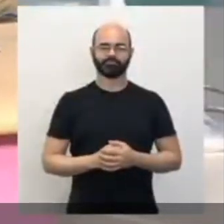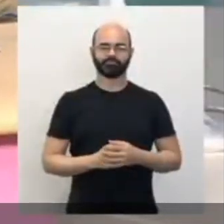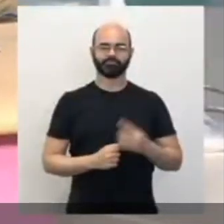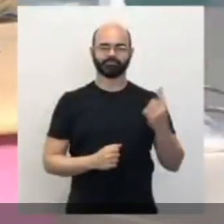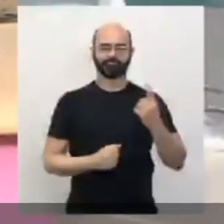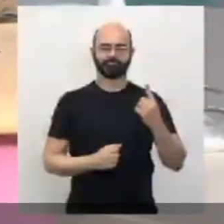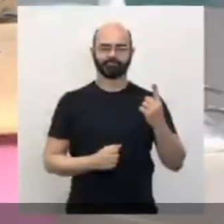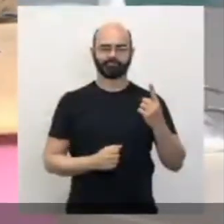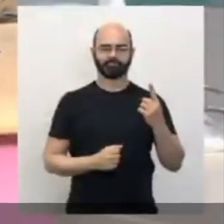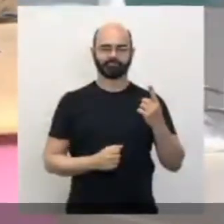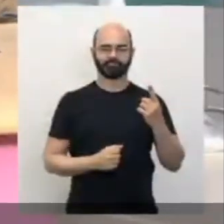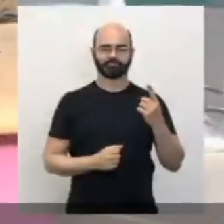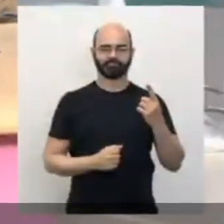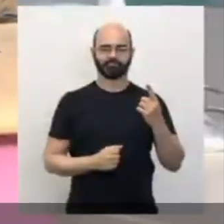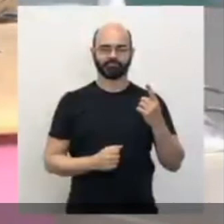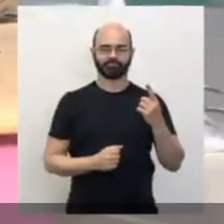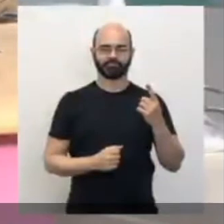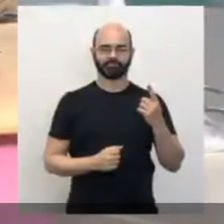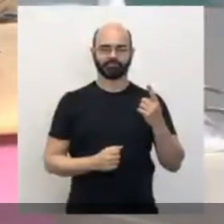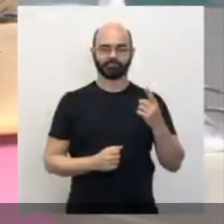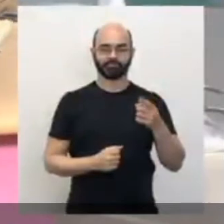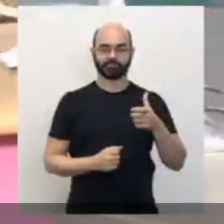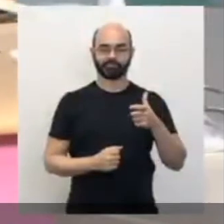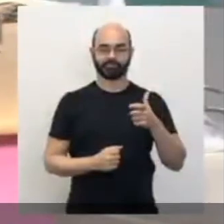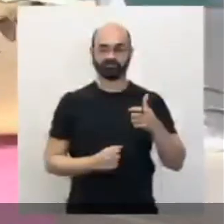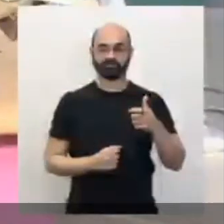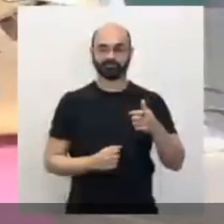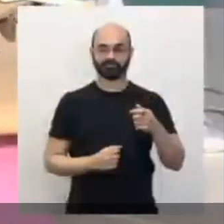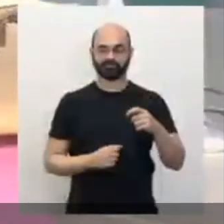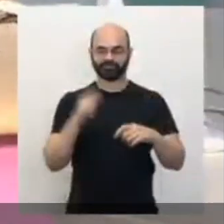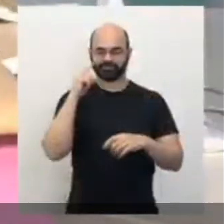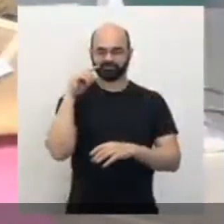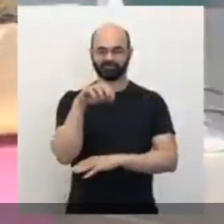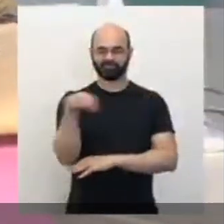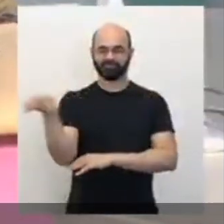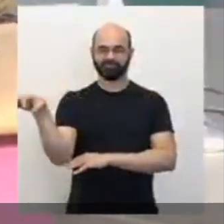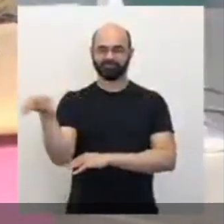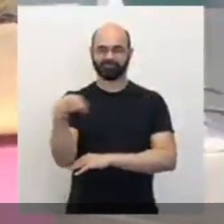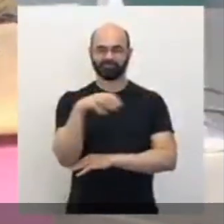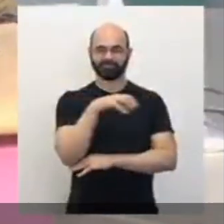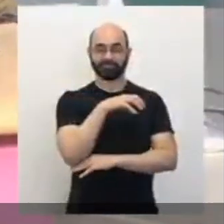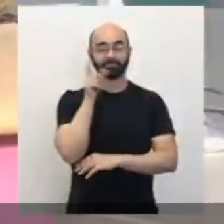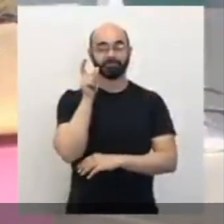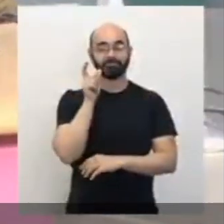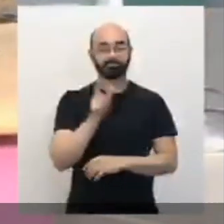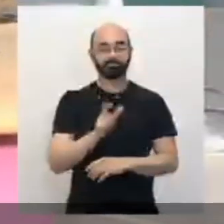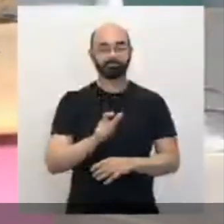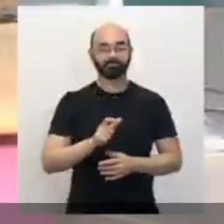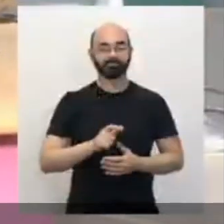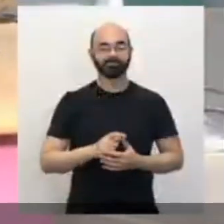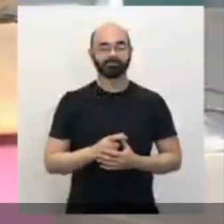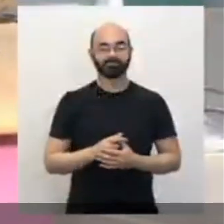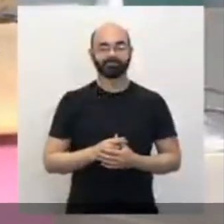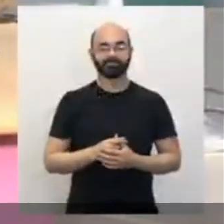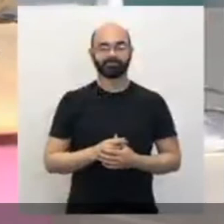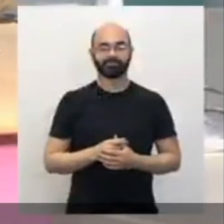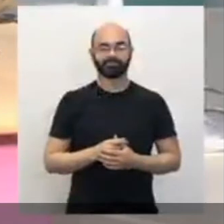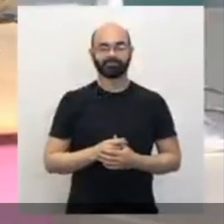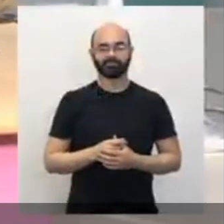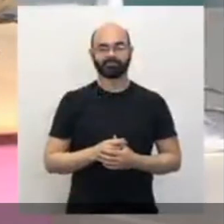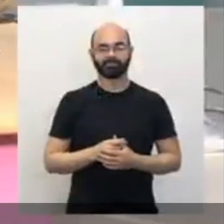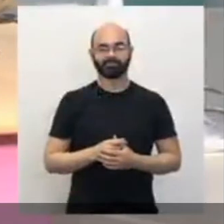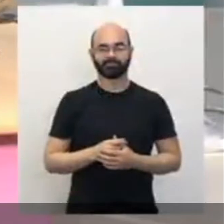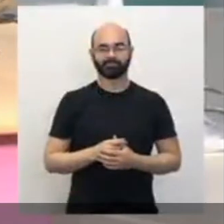a rotação, né, Tony? Ó, eu tenho o movimento de Olha, rotação, que legal. tem esse movimento de rotação. Eu tenho